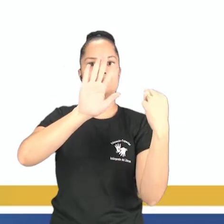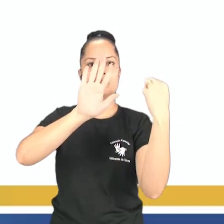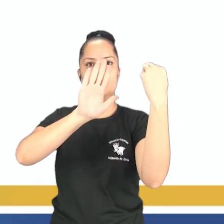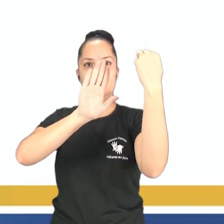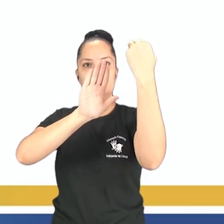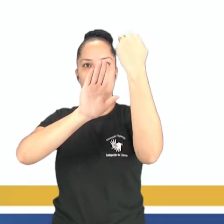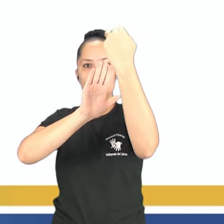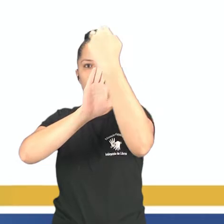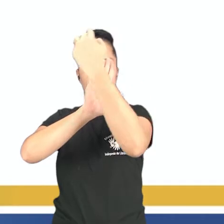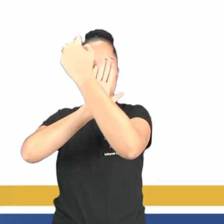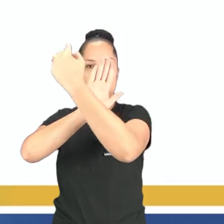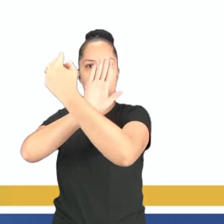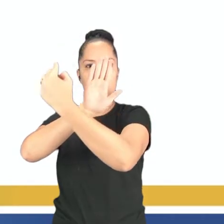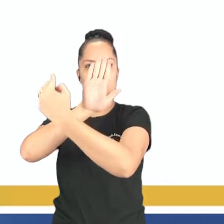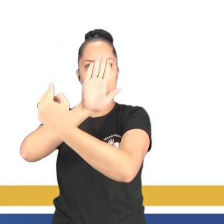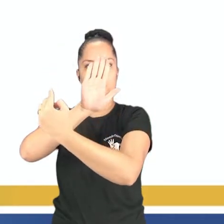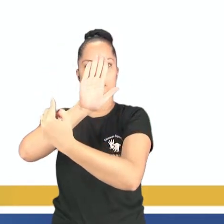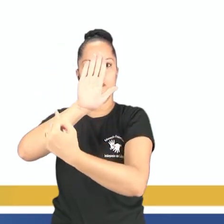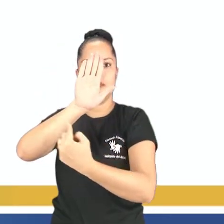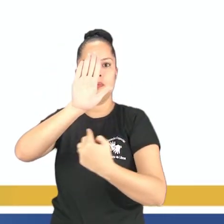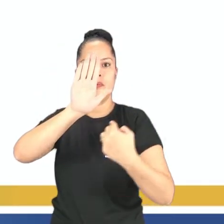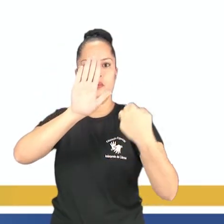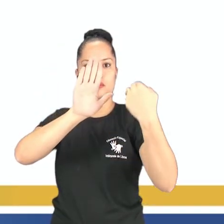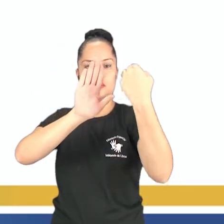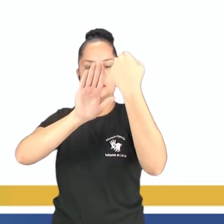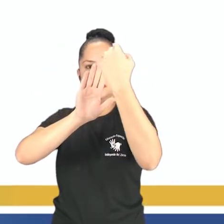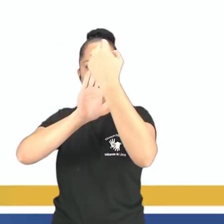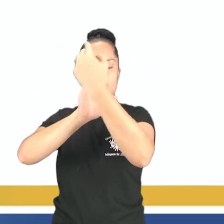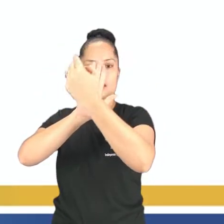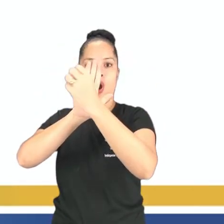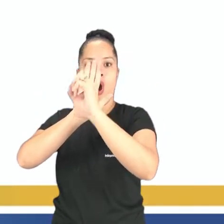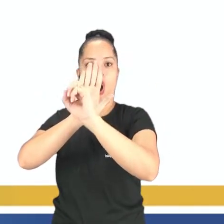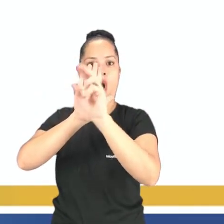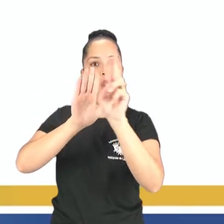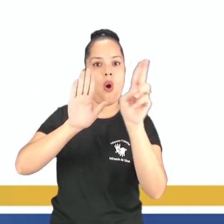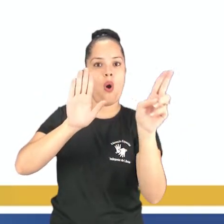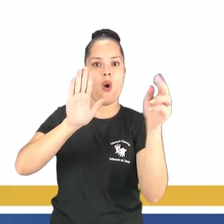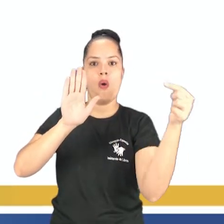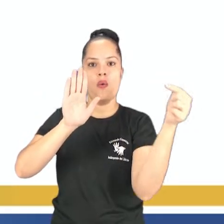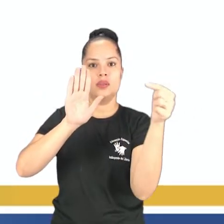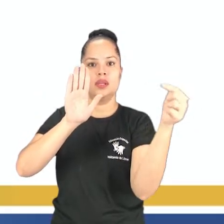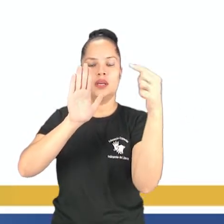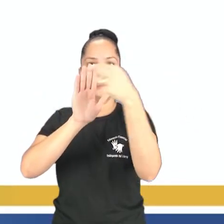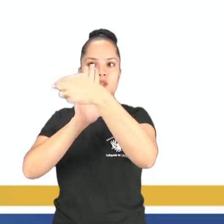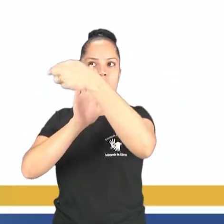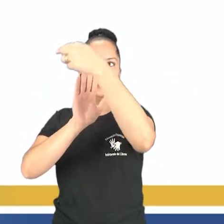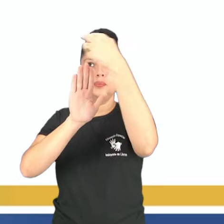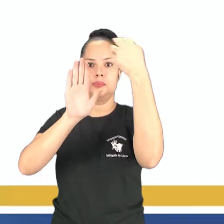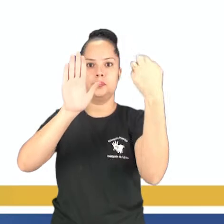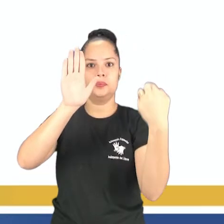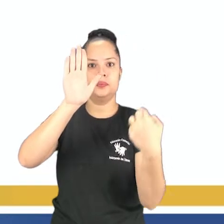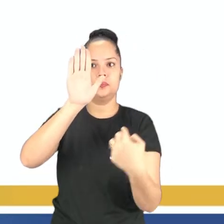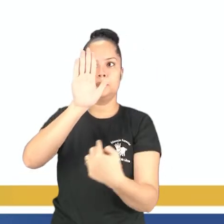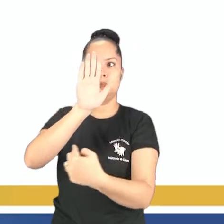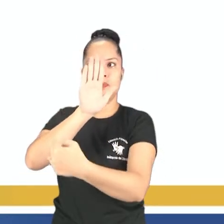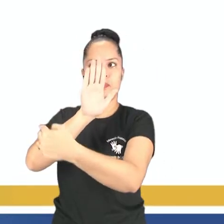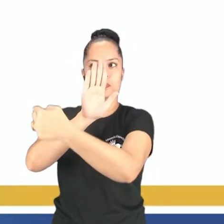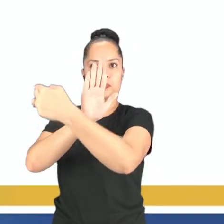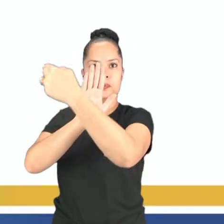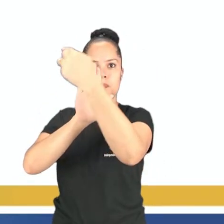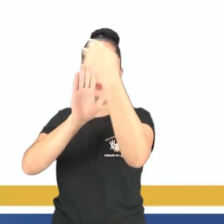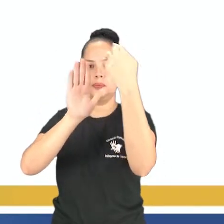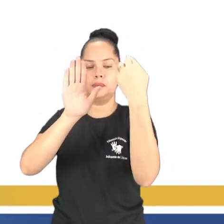do sentido dos ponteiros do relógio, ou negativa quando se move no mesmo sentido dos ponteiros